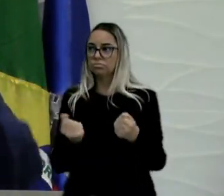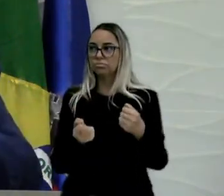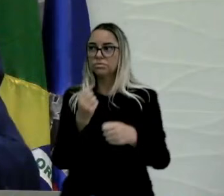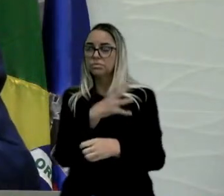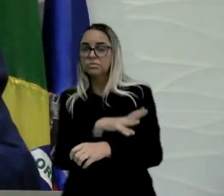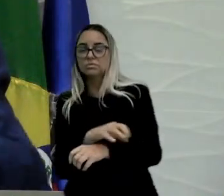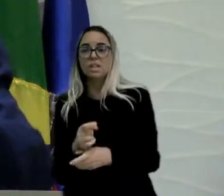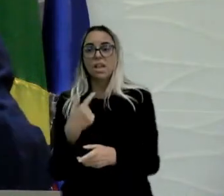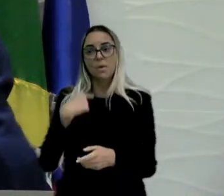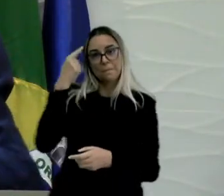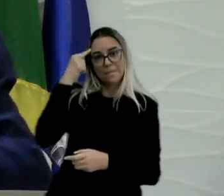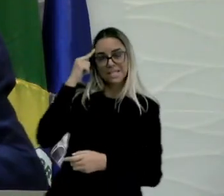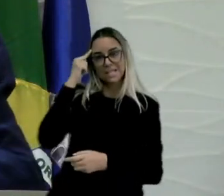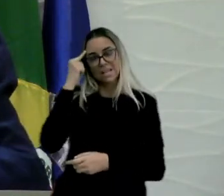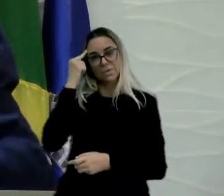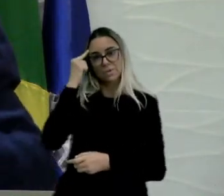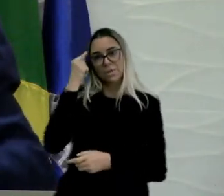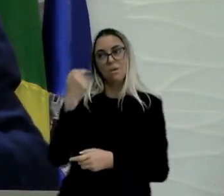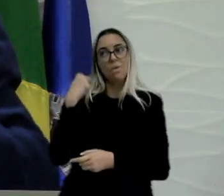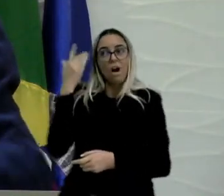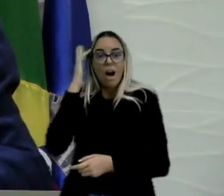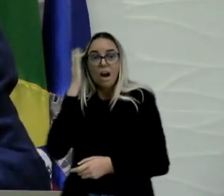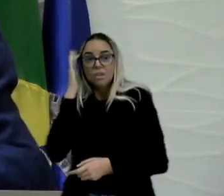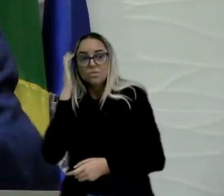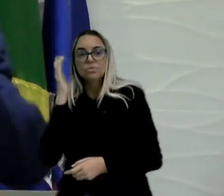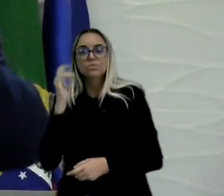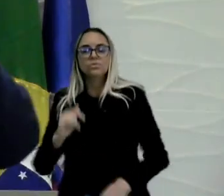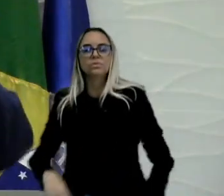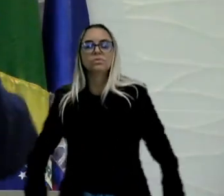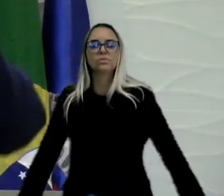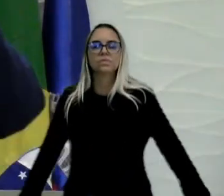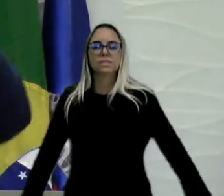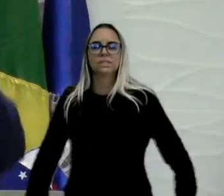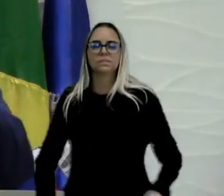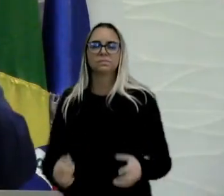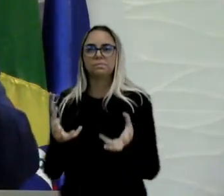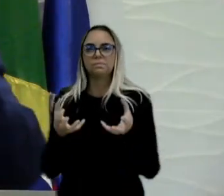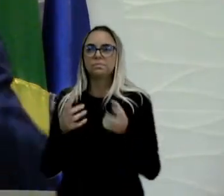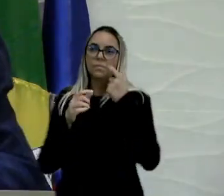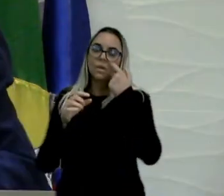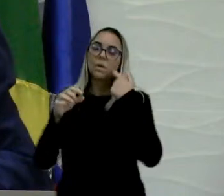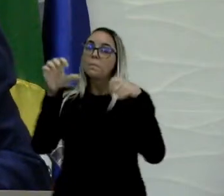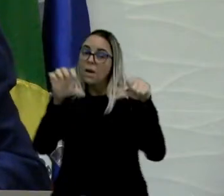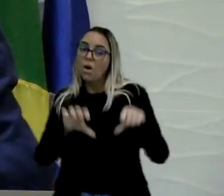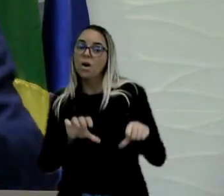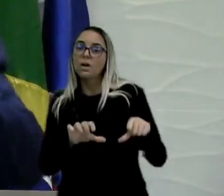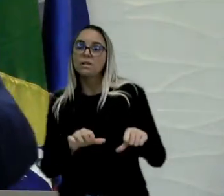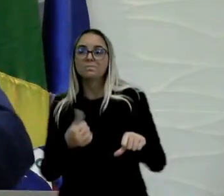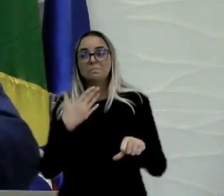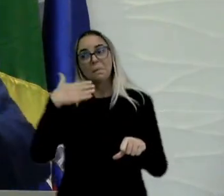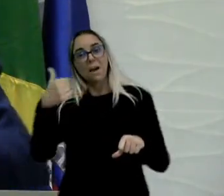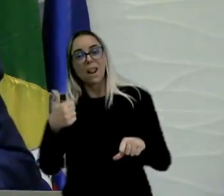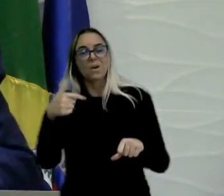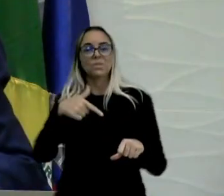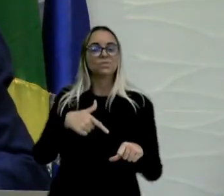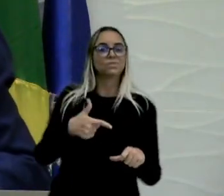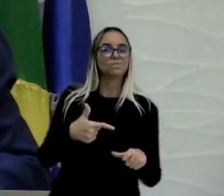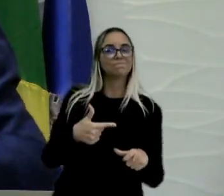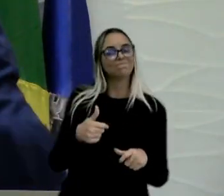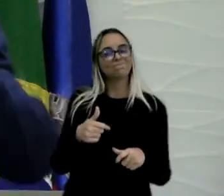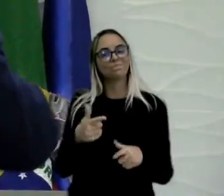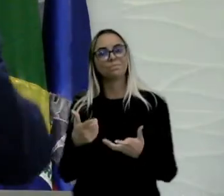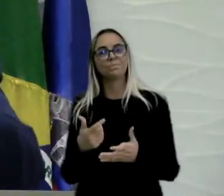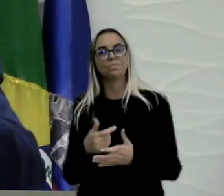vezes fico pensando eu acho que eles querem assim e quanto pior melhor porque se eu for com o caminhão